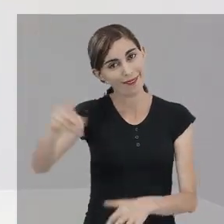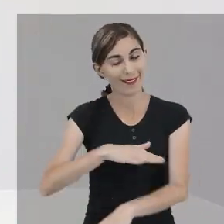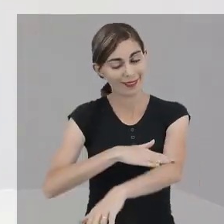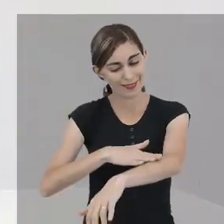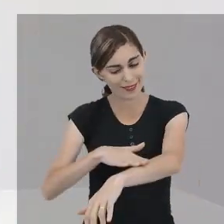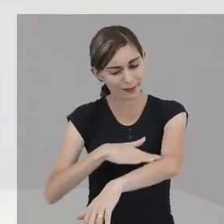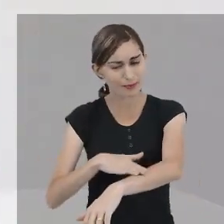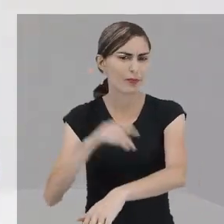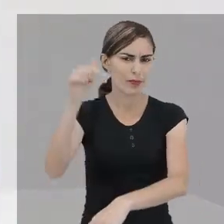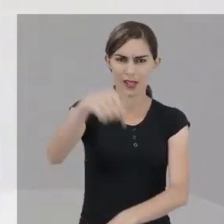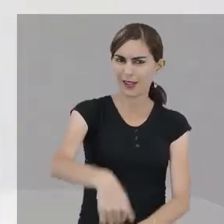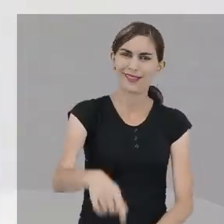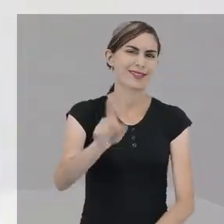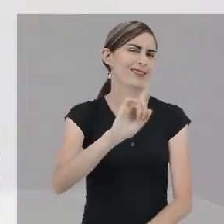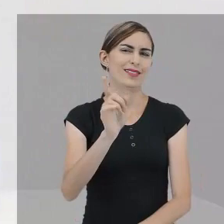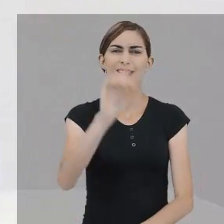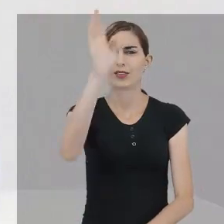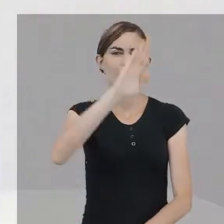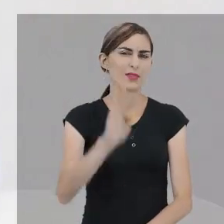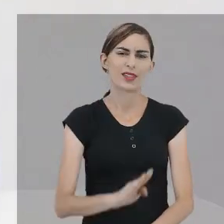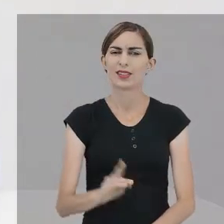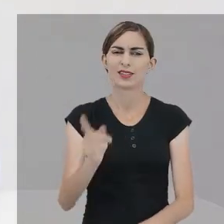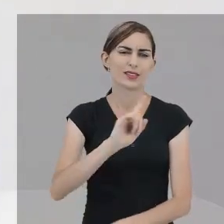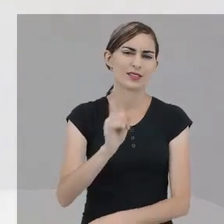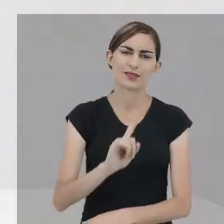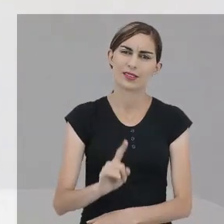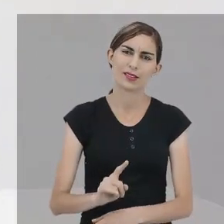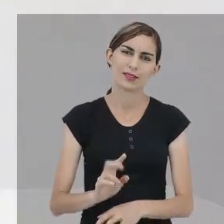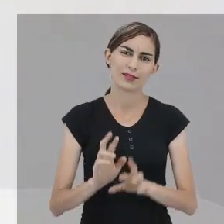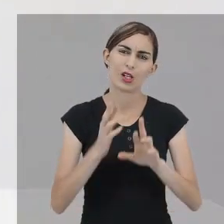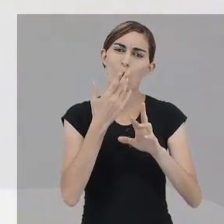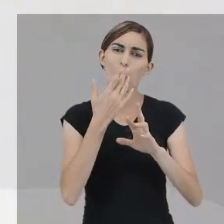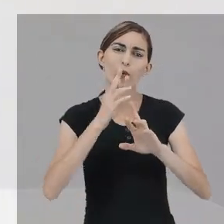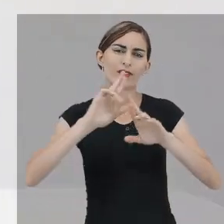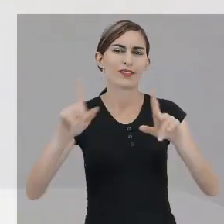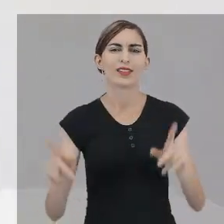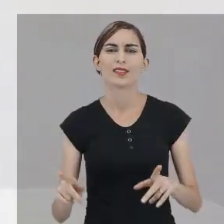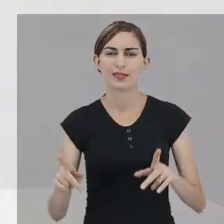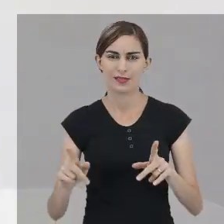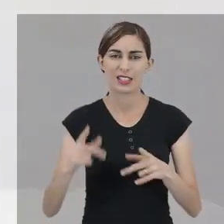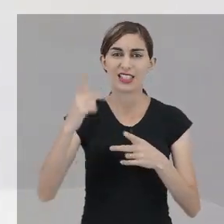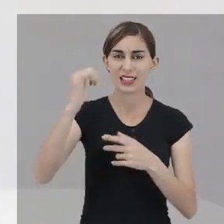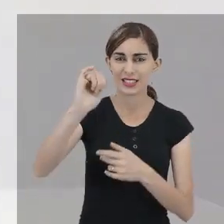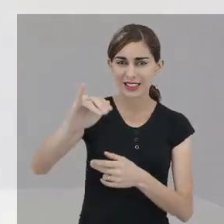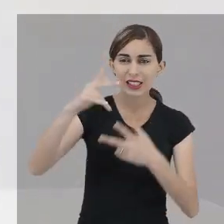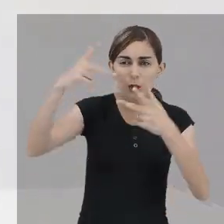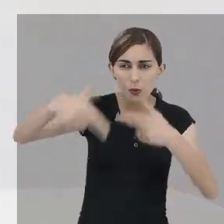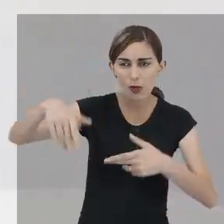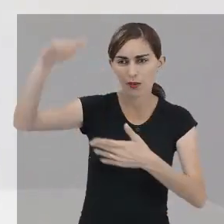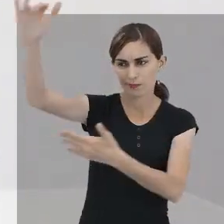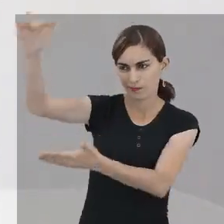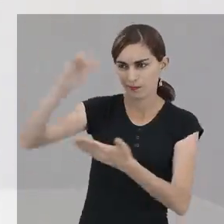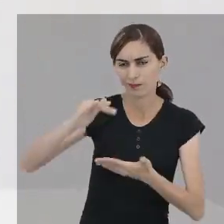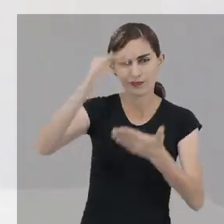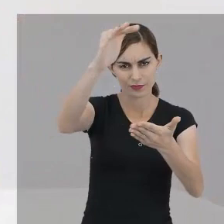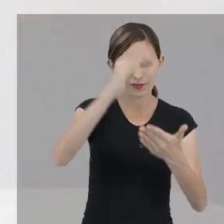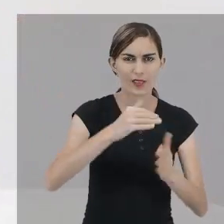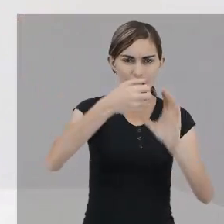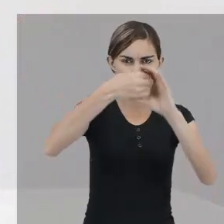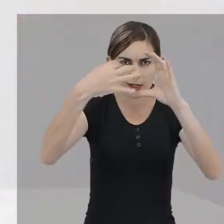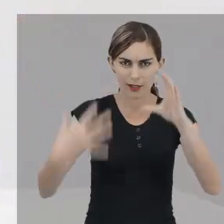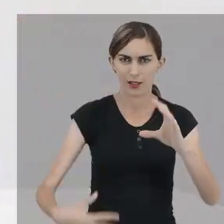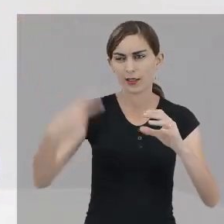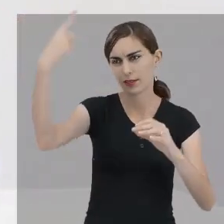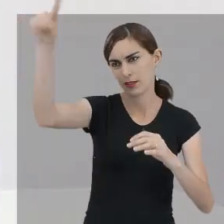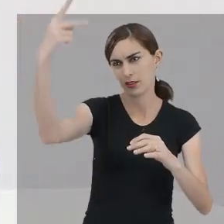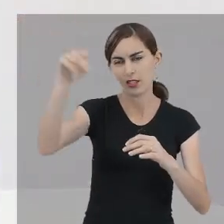mais clarinha, mas não para a gente aqui no Brasil. Então, talvez esses produtos, se viessem exatamente com a mesma